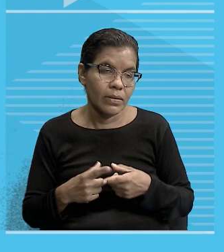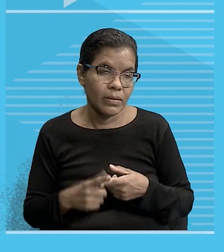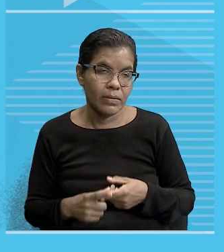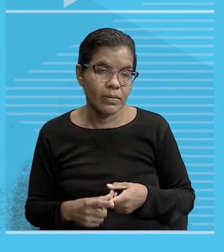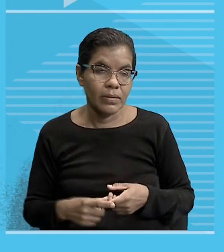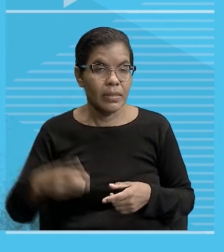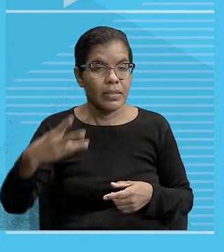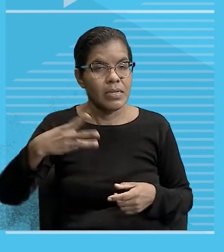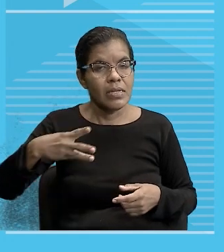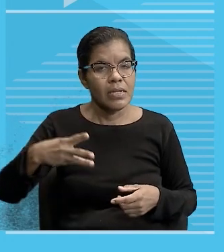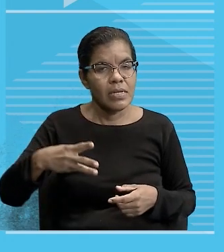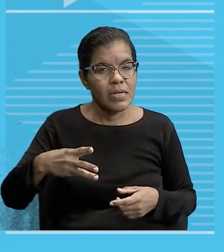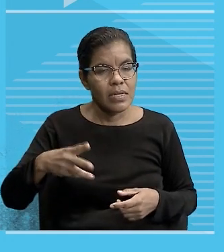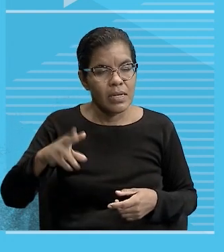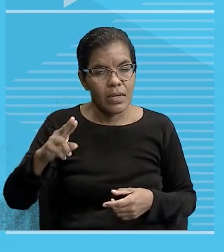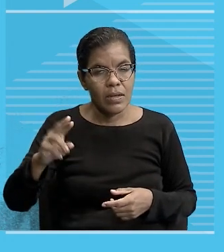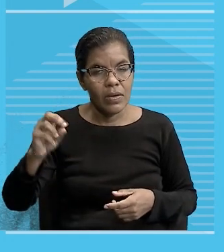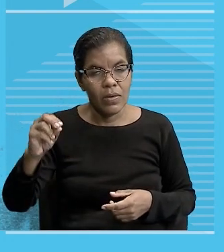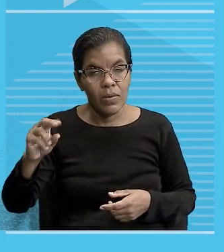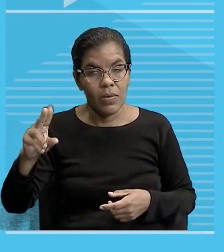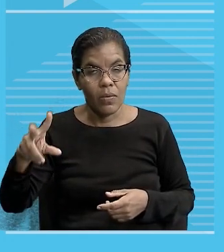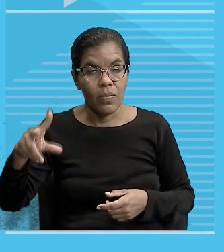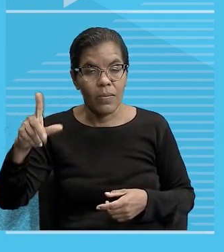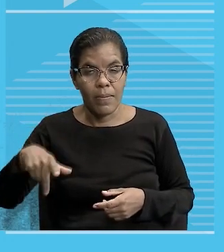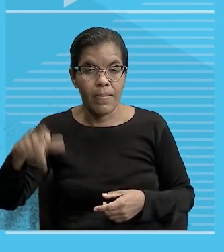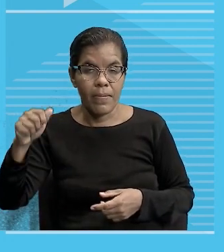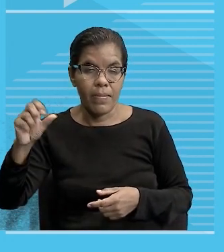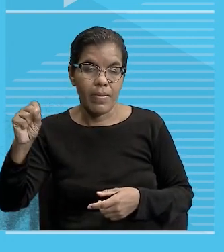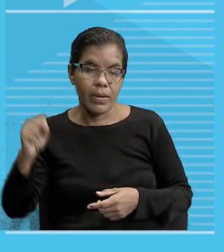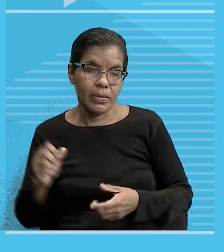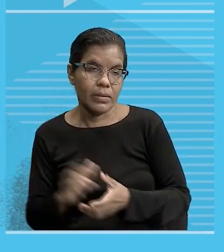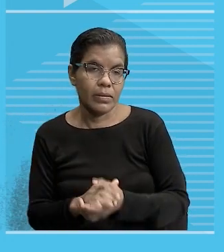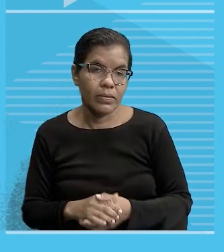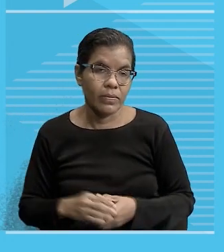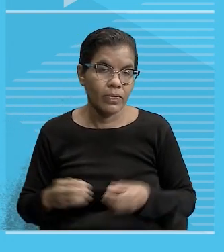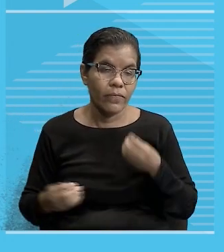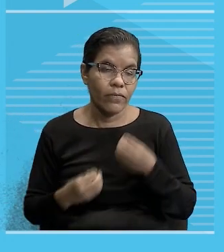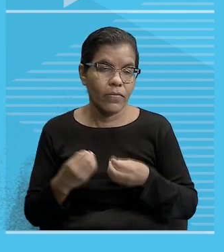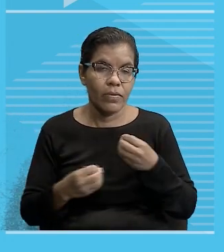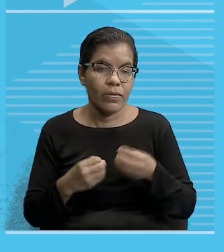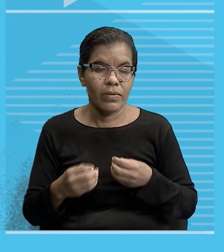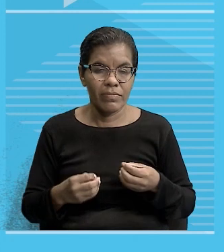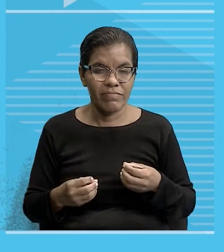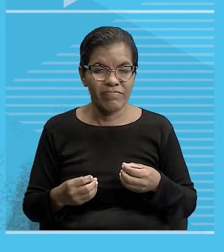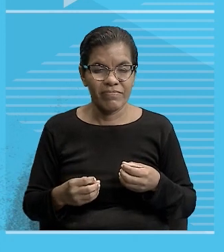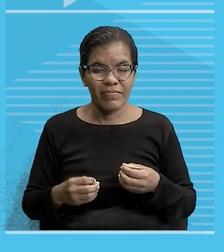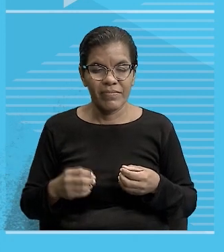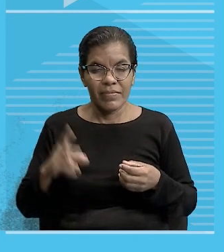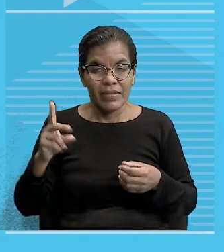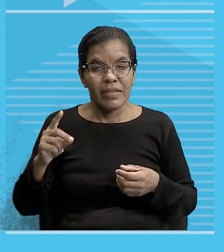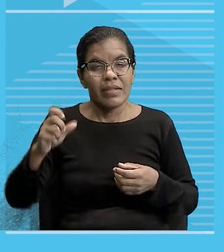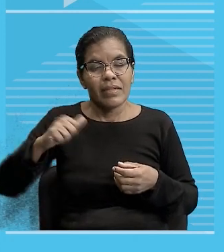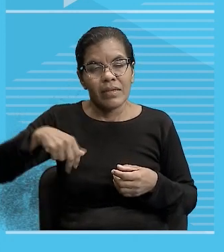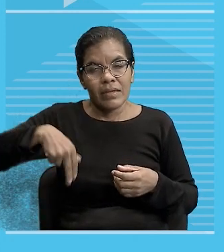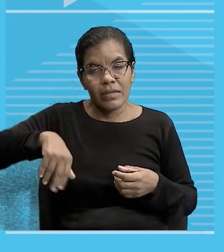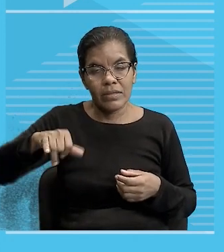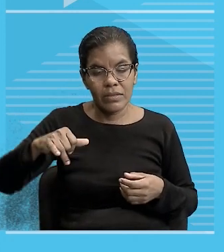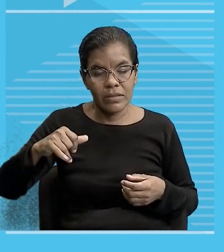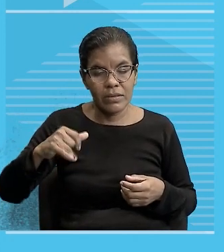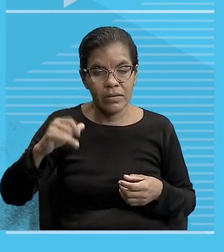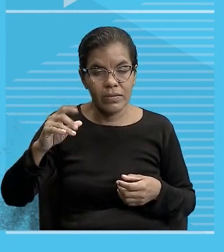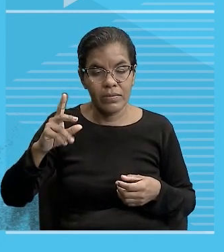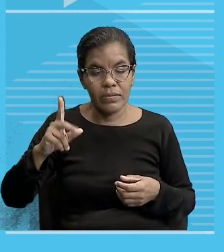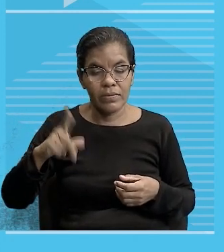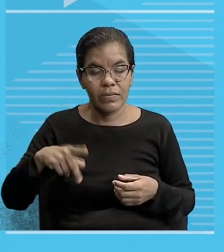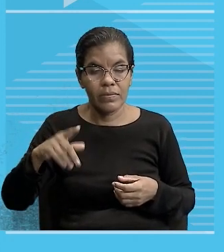três roupas foram danificadas sociais dele e ele pediu para